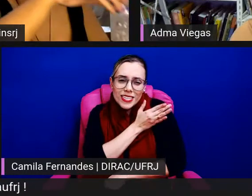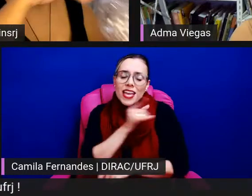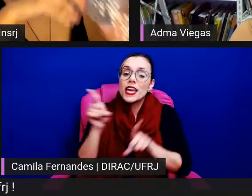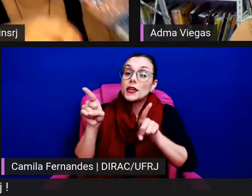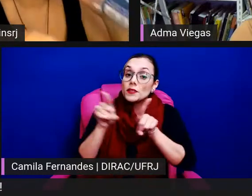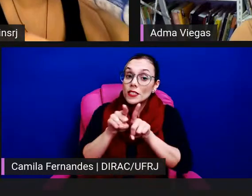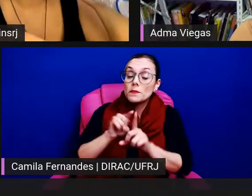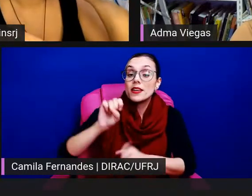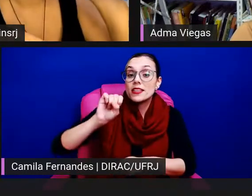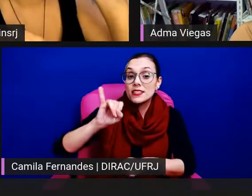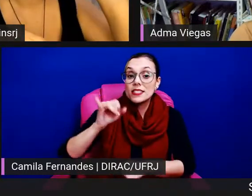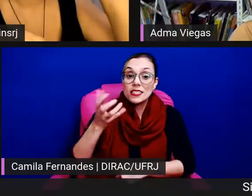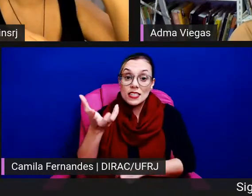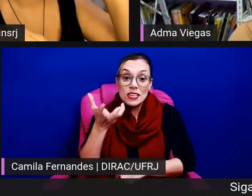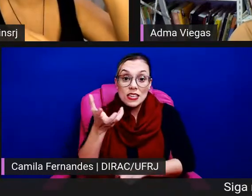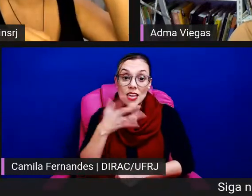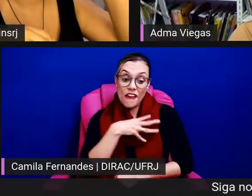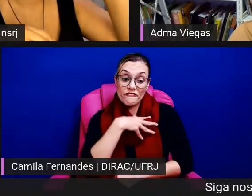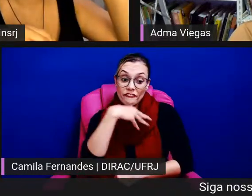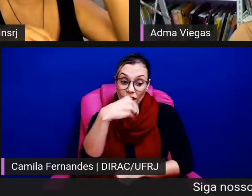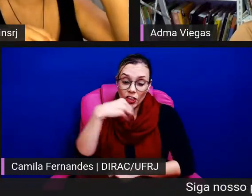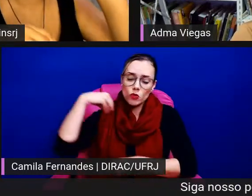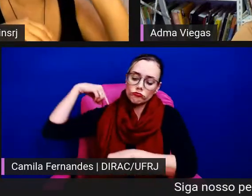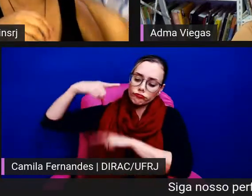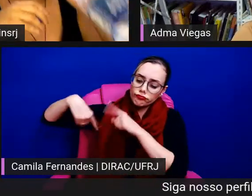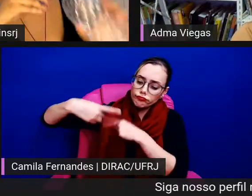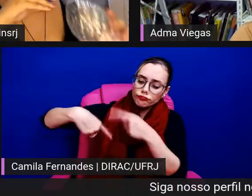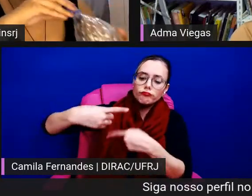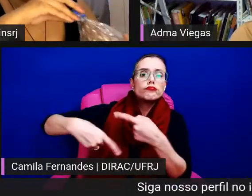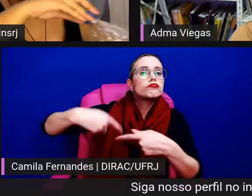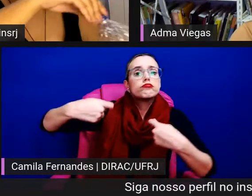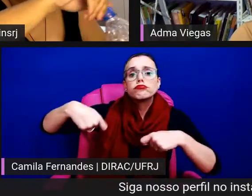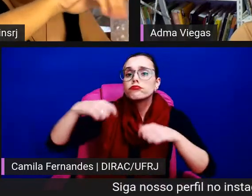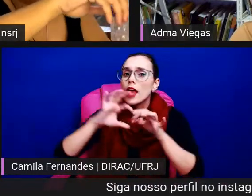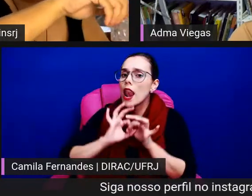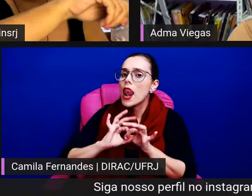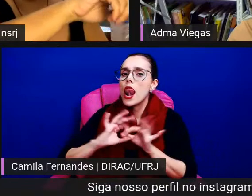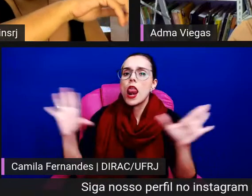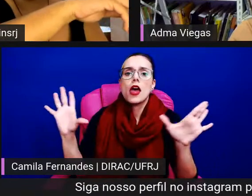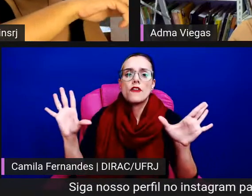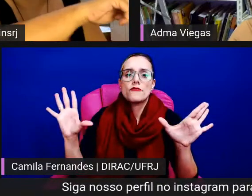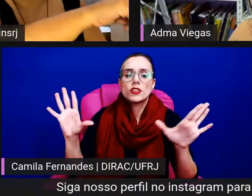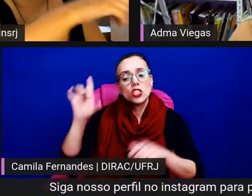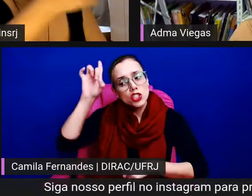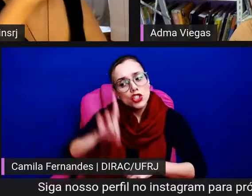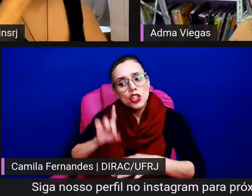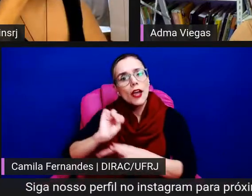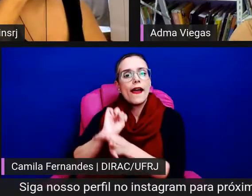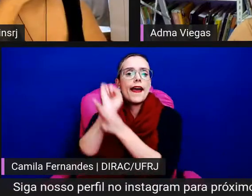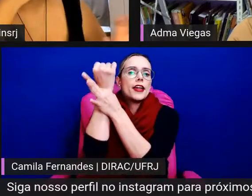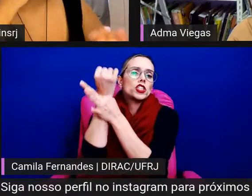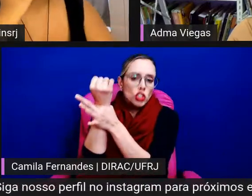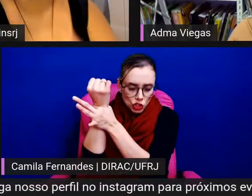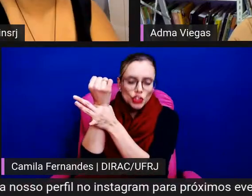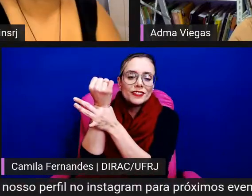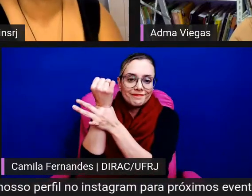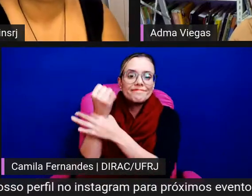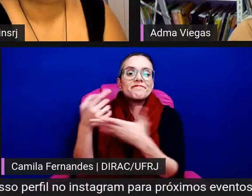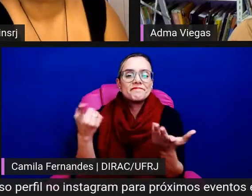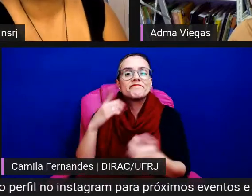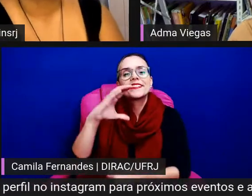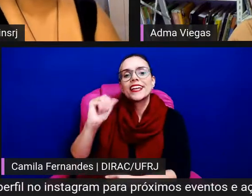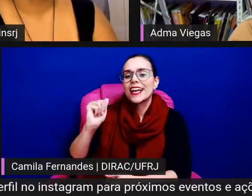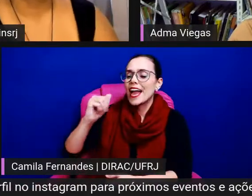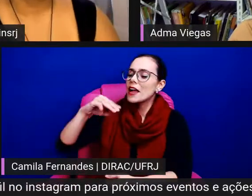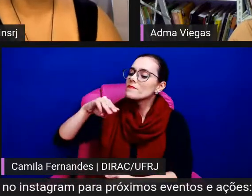reprodutivos. Então, a Camila Marins, ela vai falar, ela vai ter uma fala inicial. E depois vai